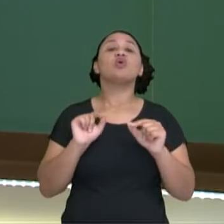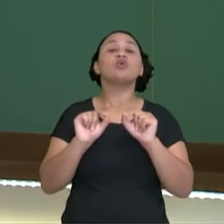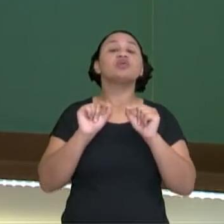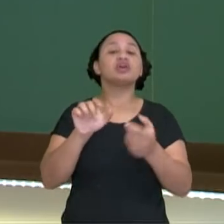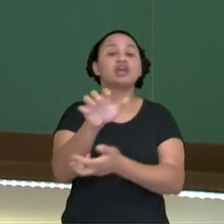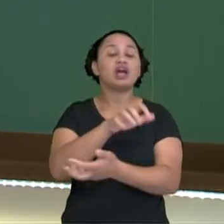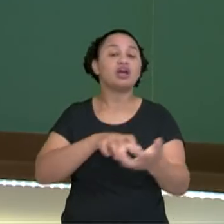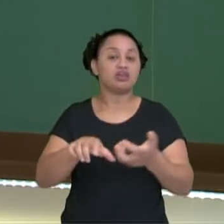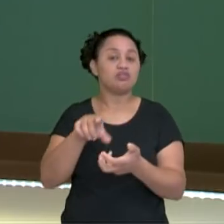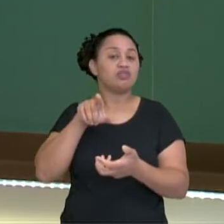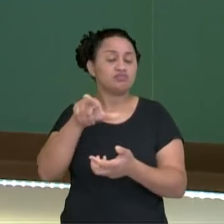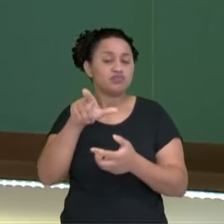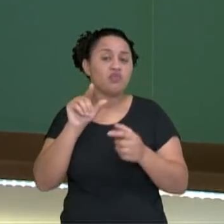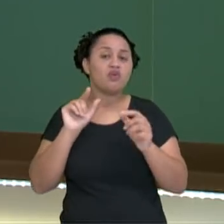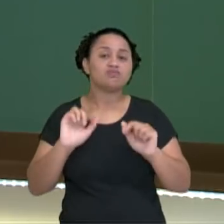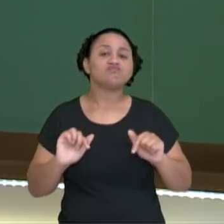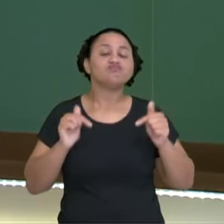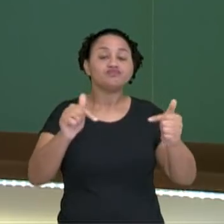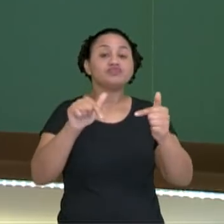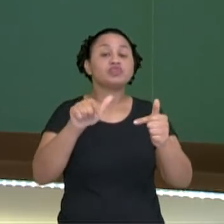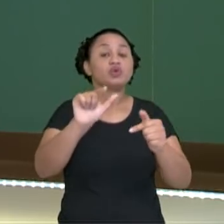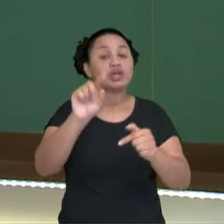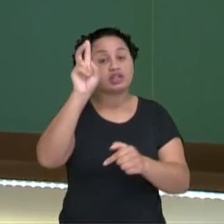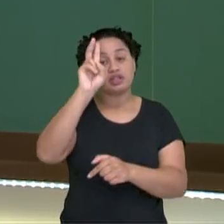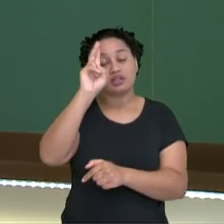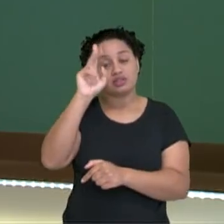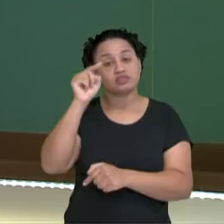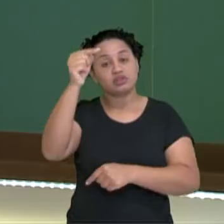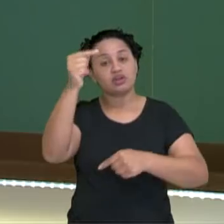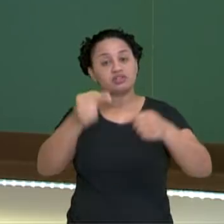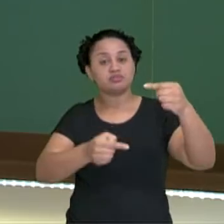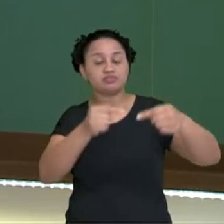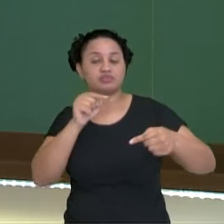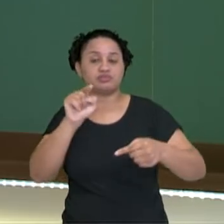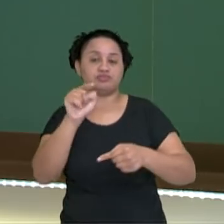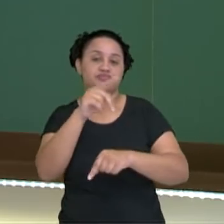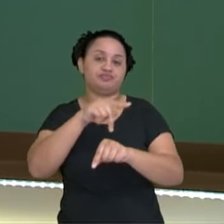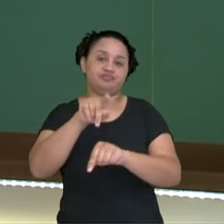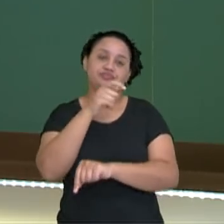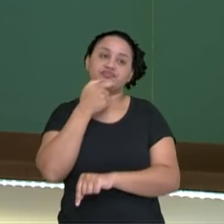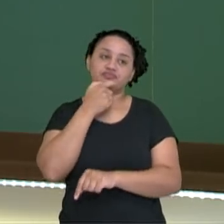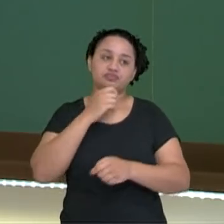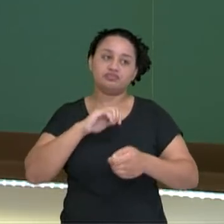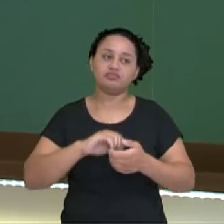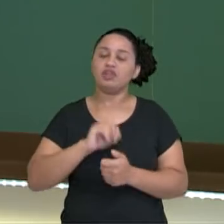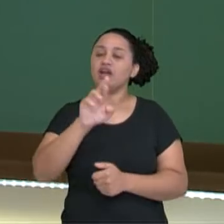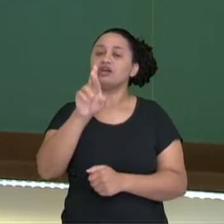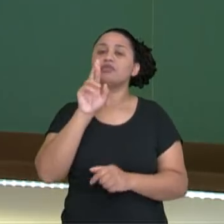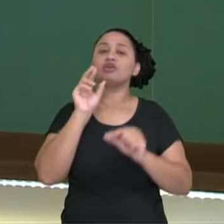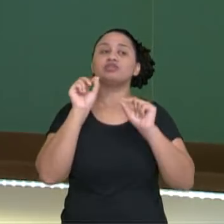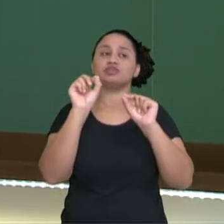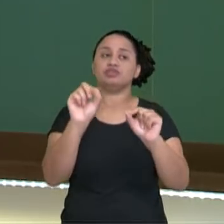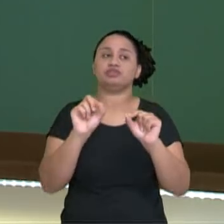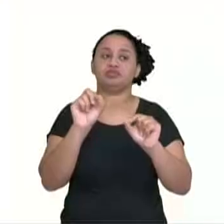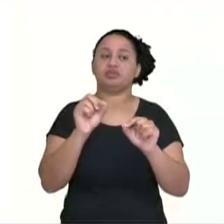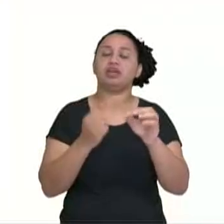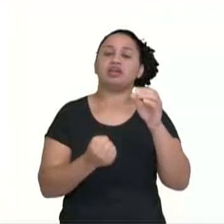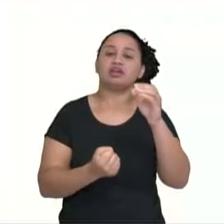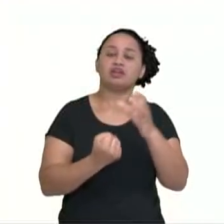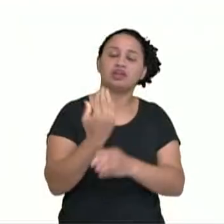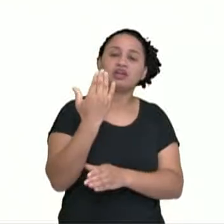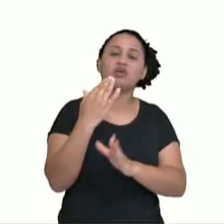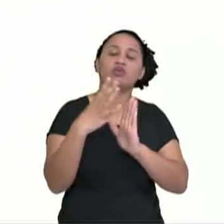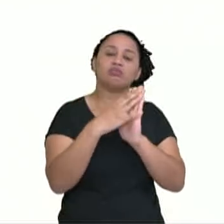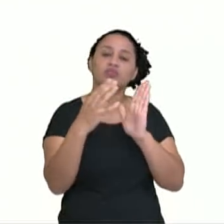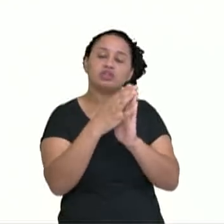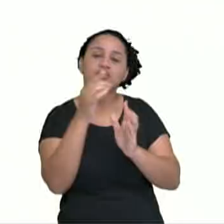Gloriosa exerceu sobre a história política da Inglaterra? E a resposta, né, a